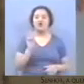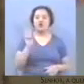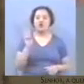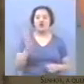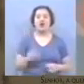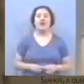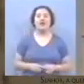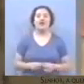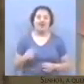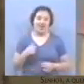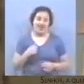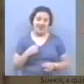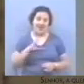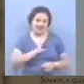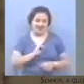Eu gosto de ir para rir.